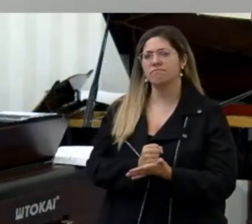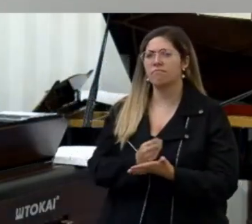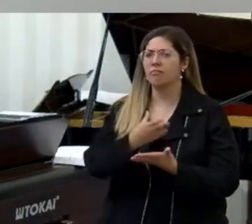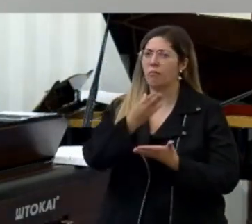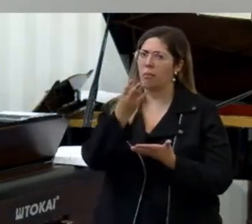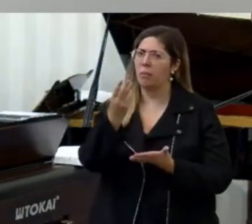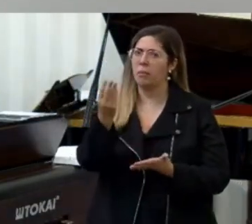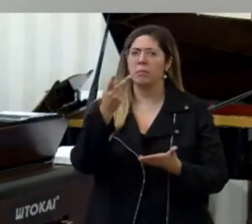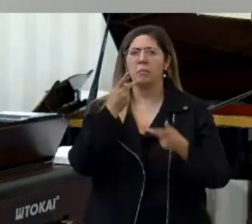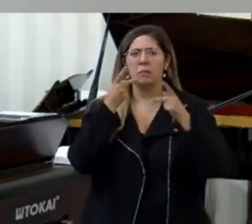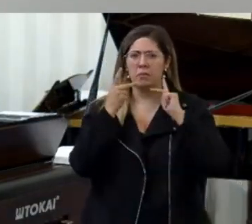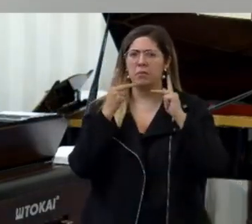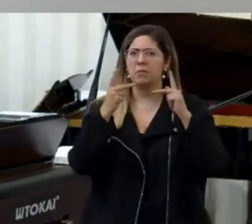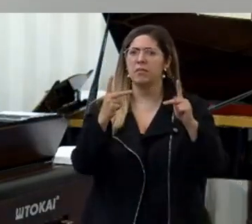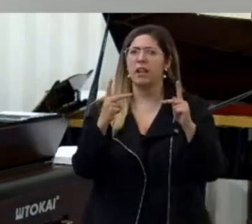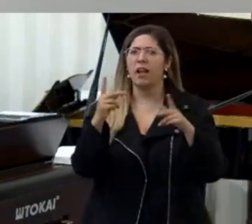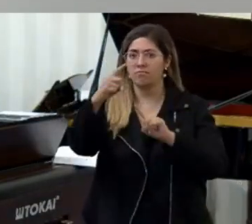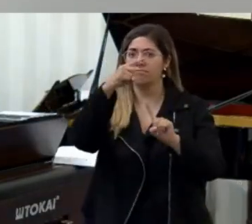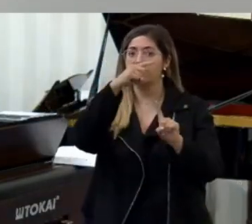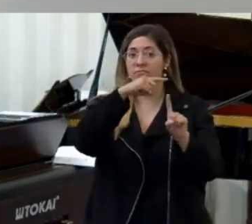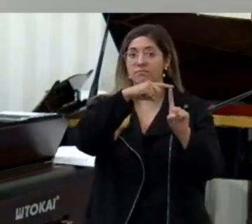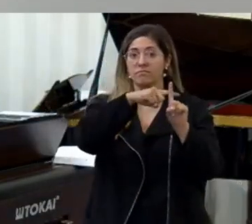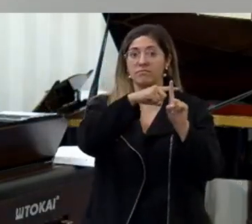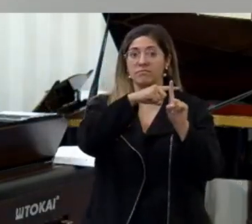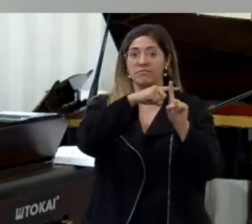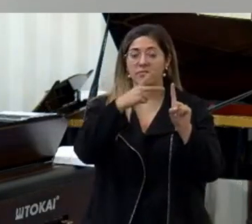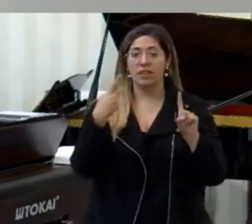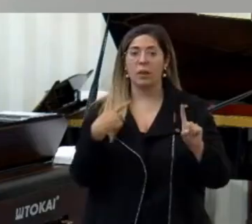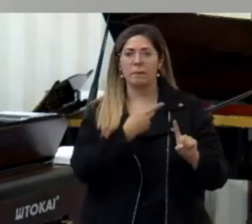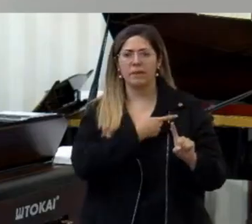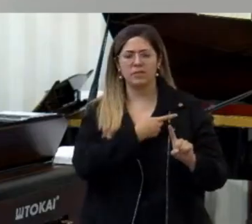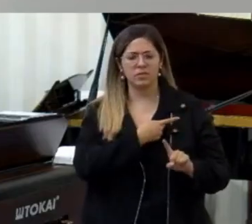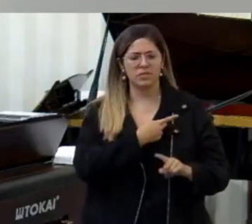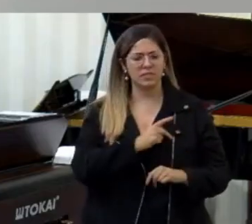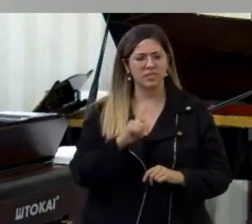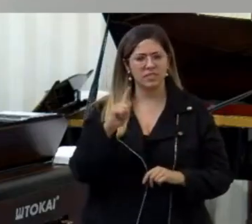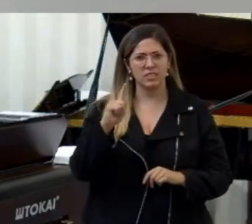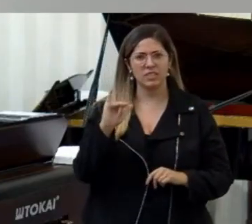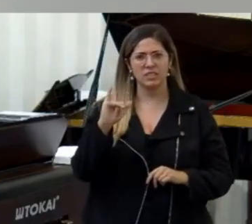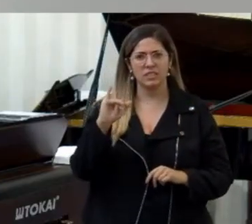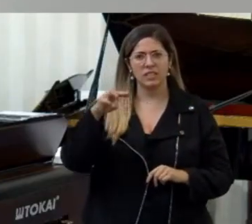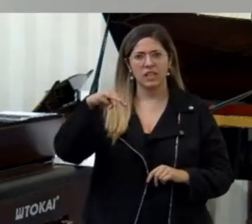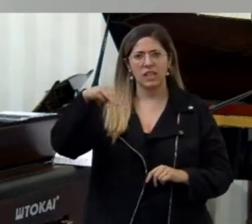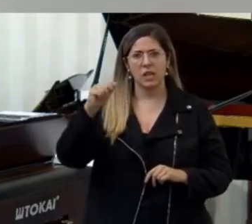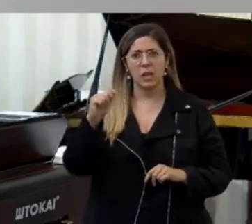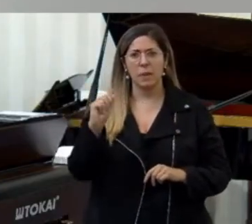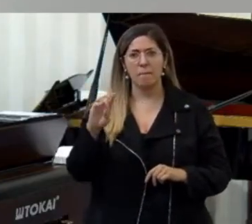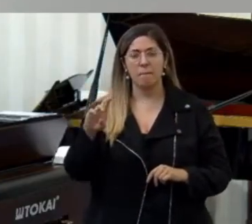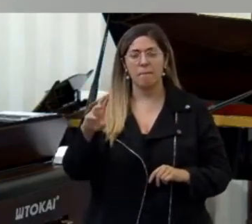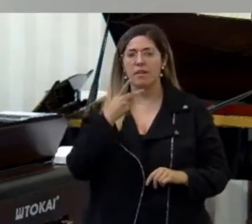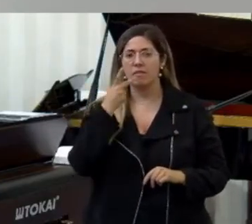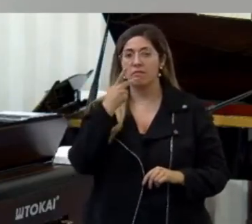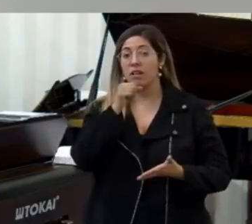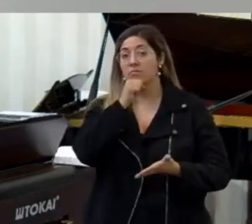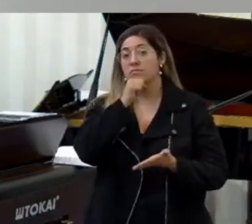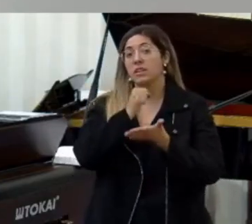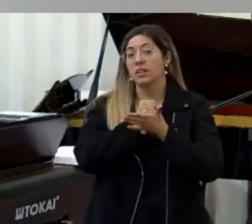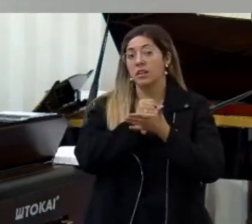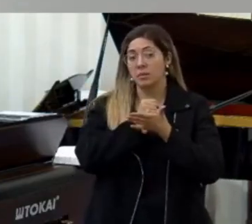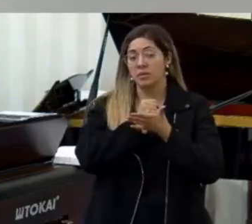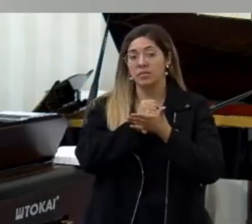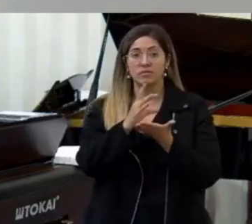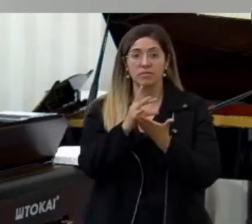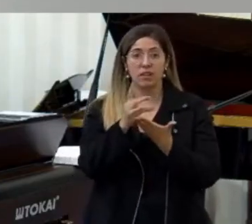mensagens sobre a cruz, né? O reverendo Geimar é um especialista em Antigo Testamento. Hoje ele mostrará, inclusive daqui a pouco, o livro que